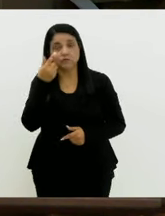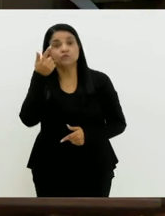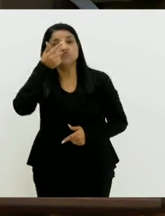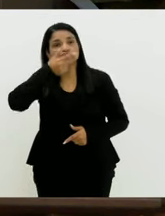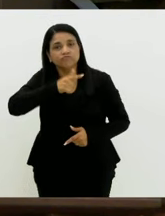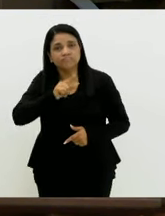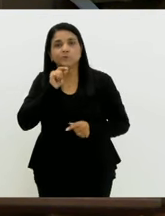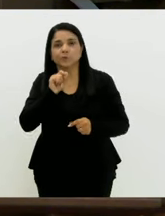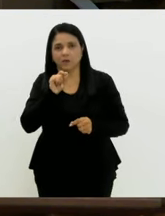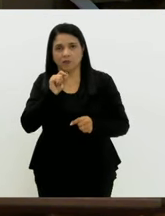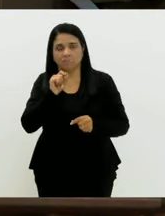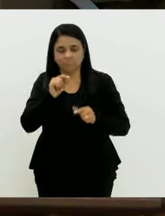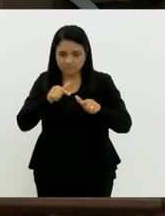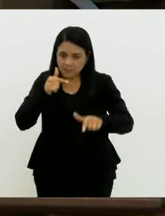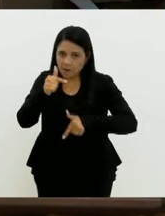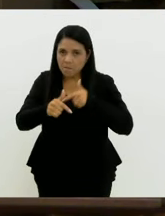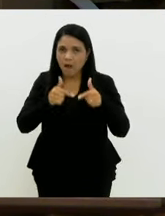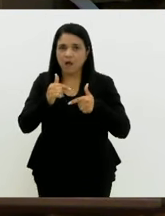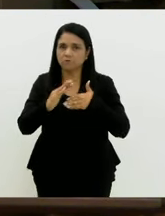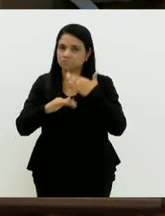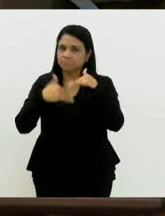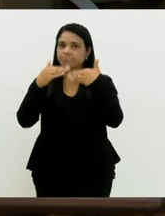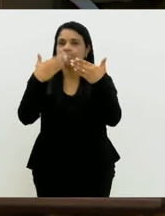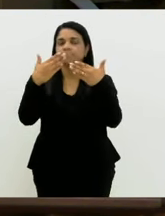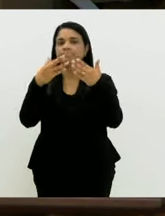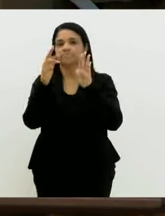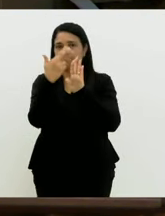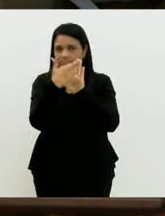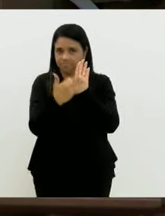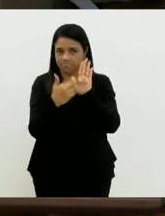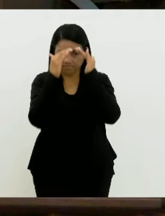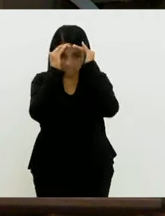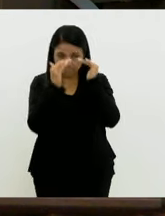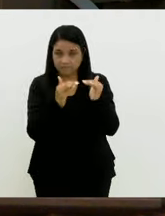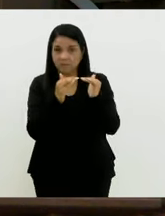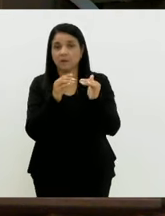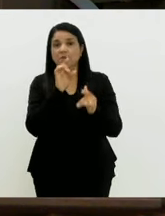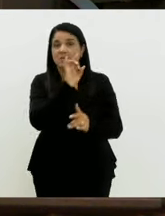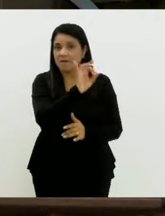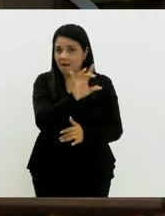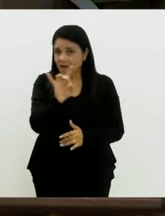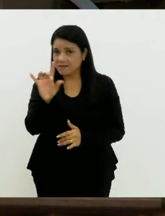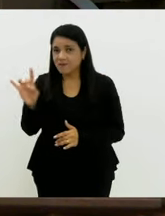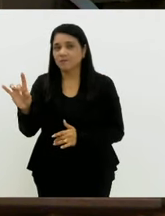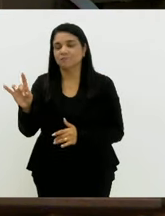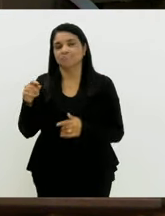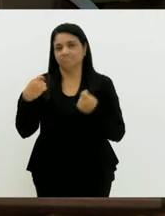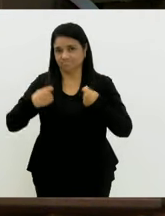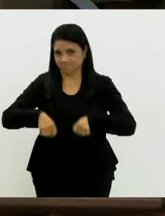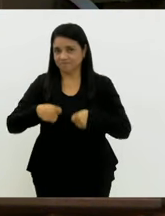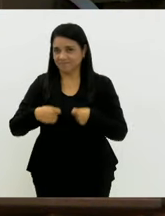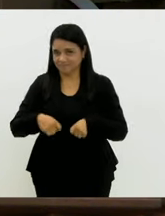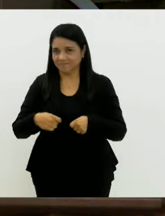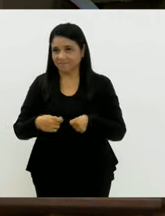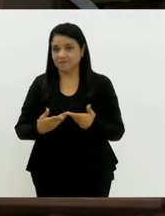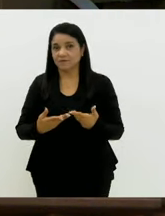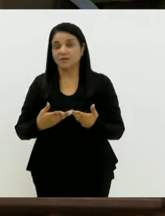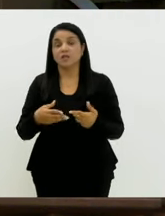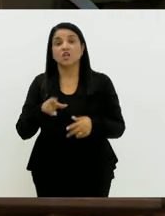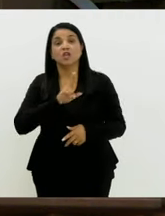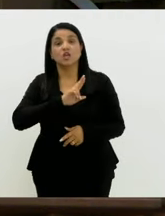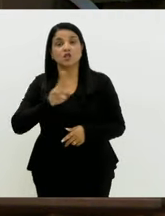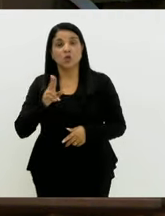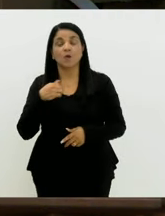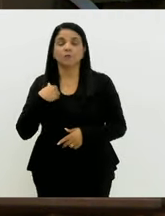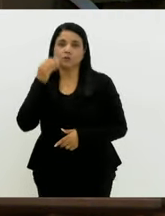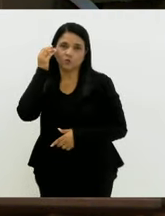os requisitos para representá-los, tamanho e envergadura que cada um dos senhores merece. E posso falar aqui também, em nome do companheiro Cláudio,